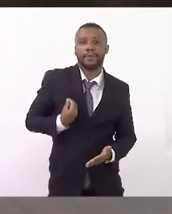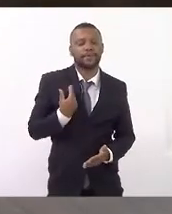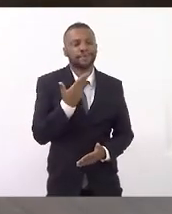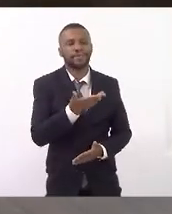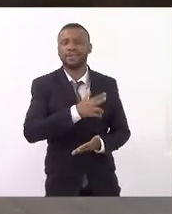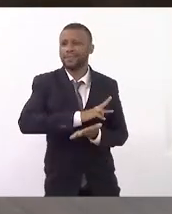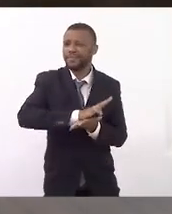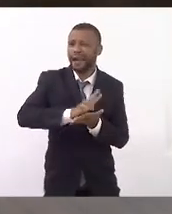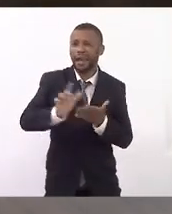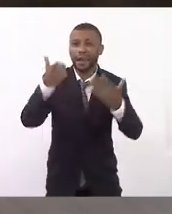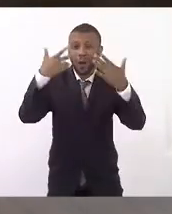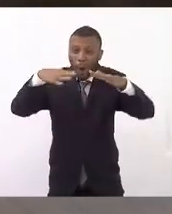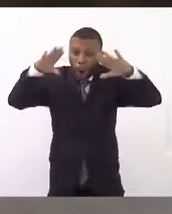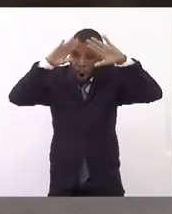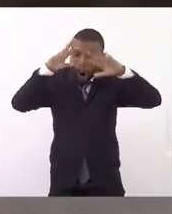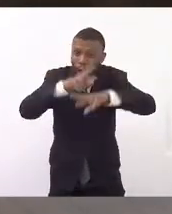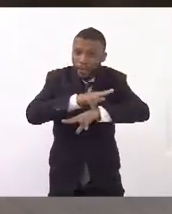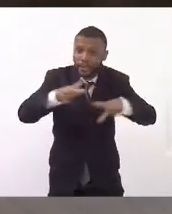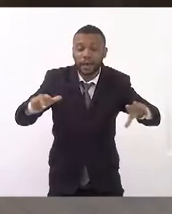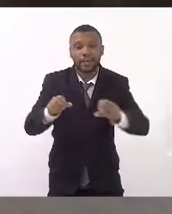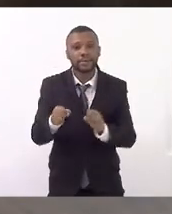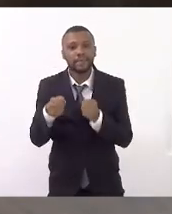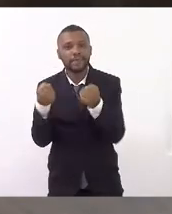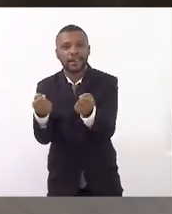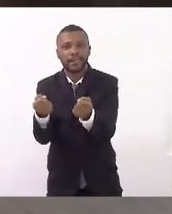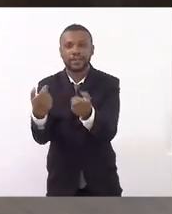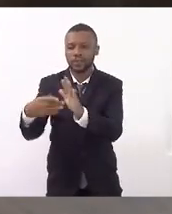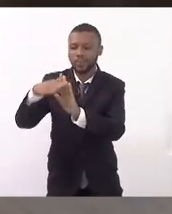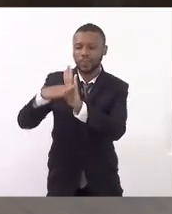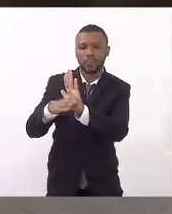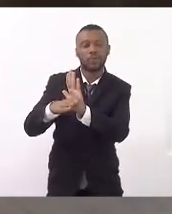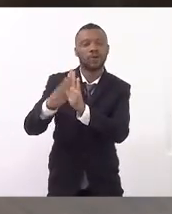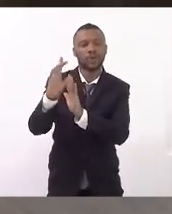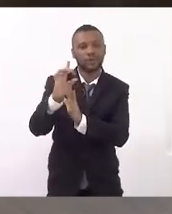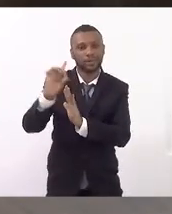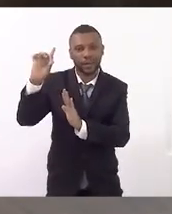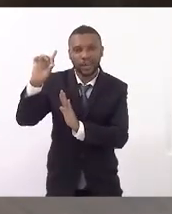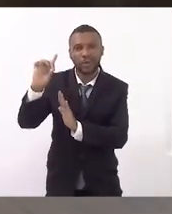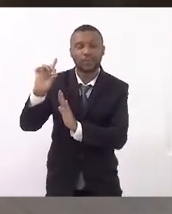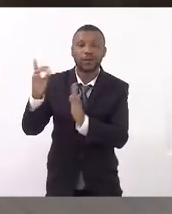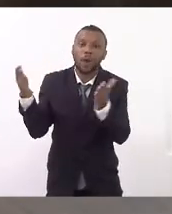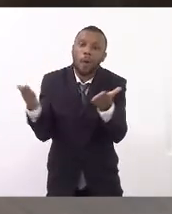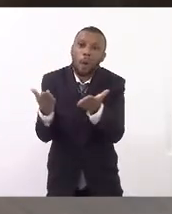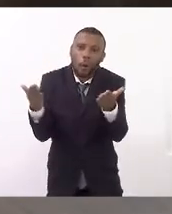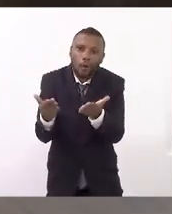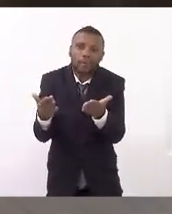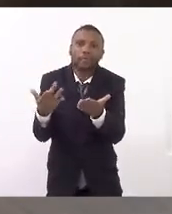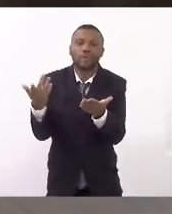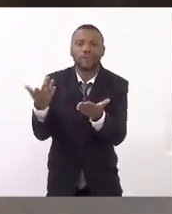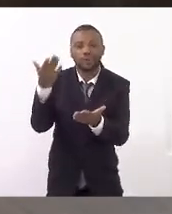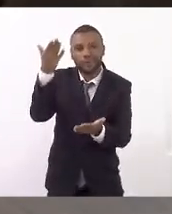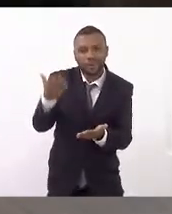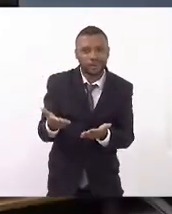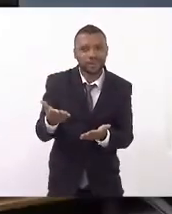de orixás que desceram do panteão dos deuses, estão hoje entre a Prabe e Ignara aqui.